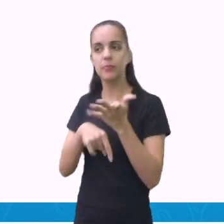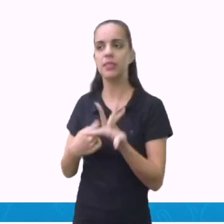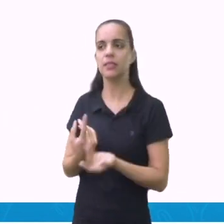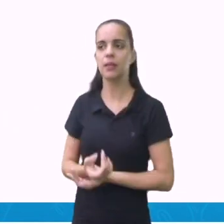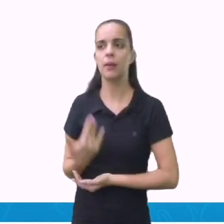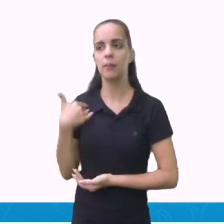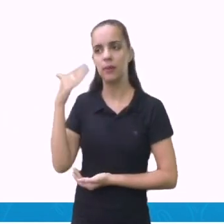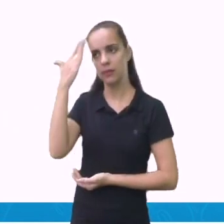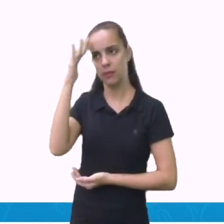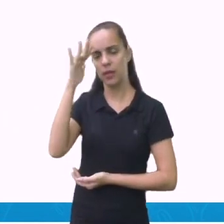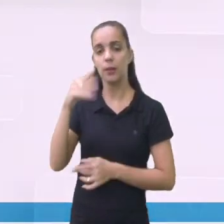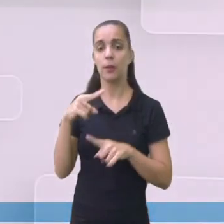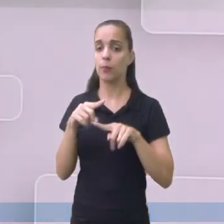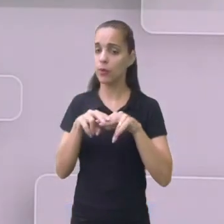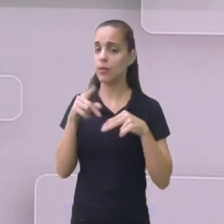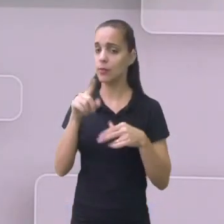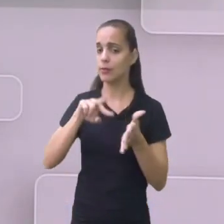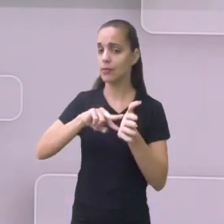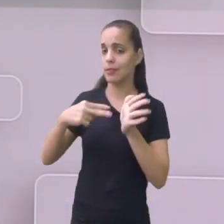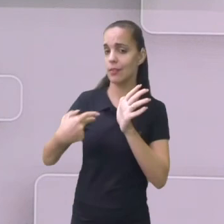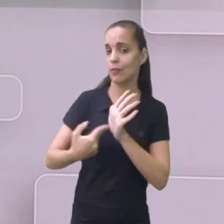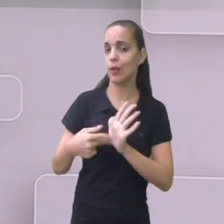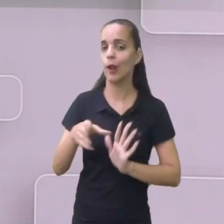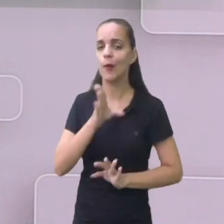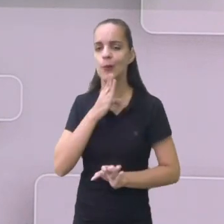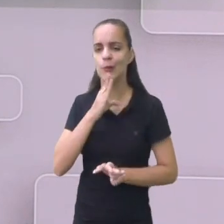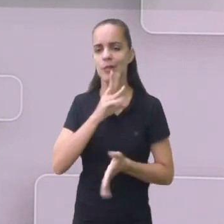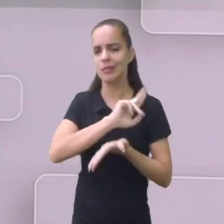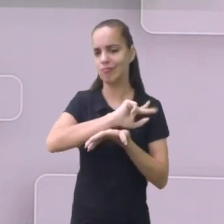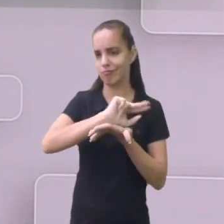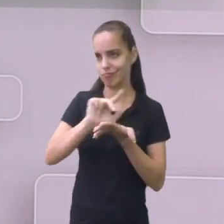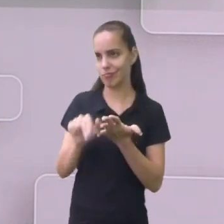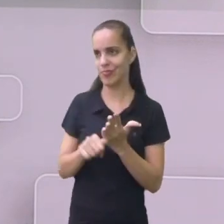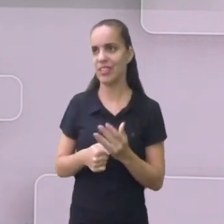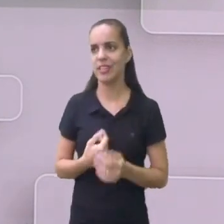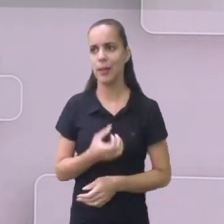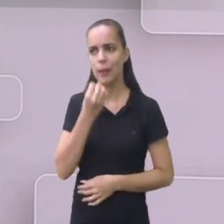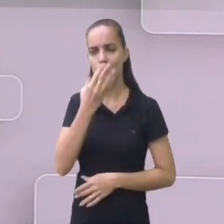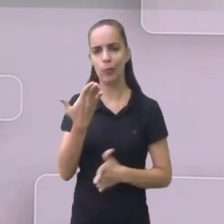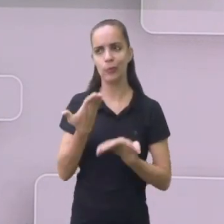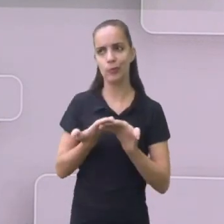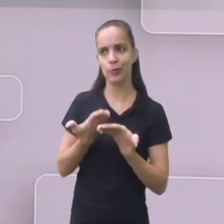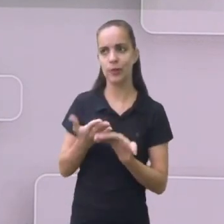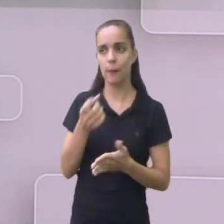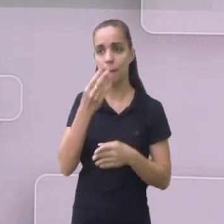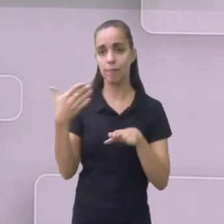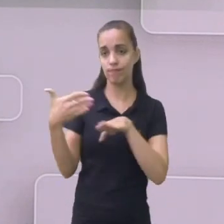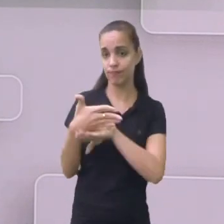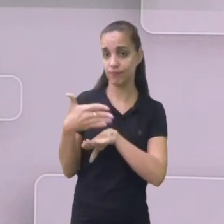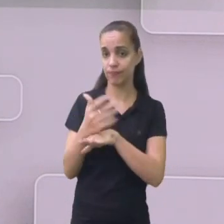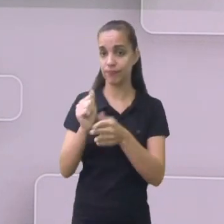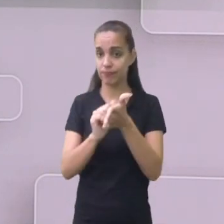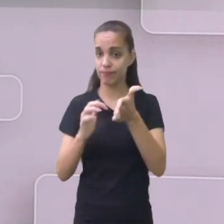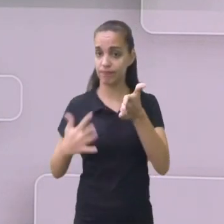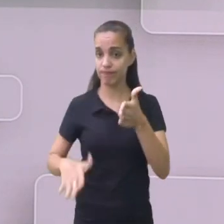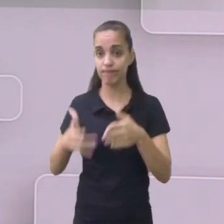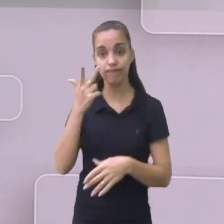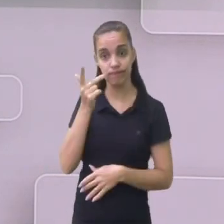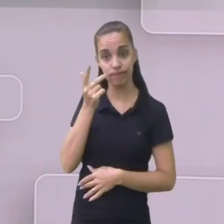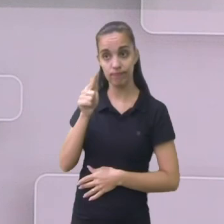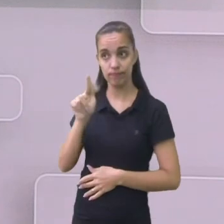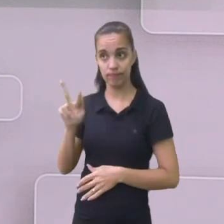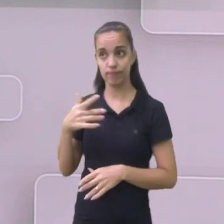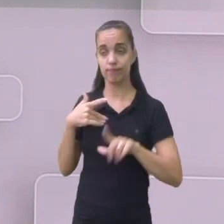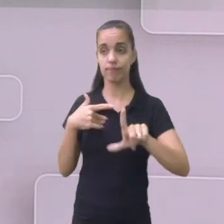estudo, isso é conhecimento. Eu desejo a todos vocês um bom trabalho e para acessar as nossas atividades na plataforma